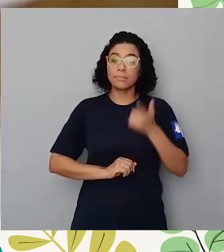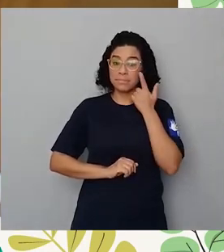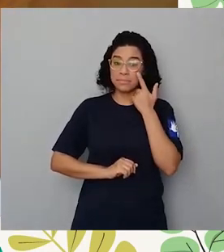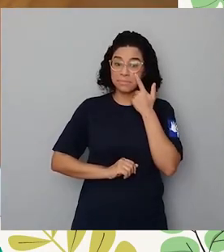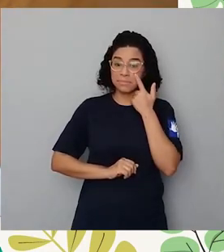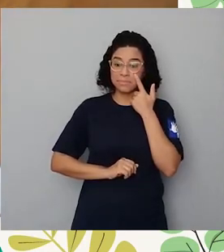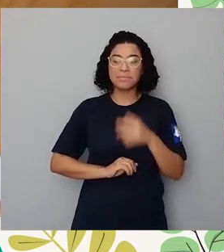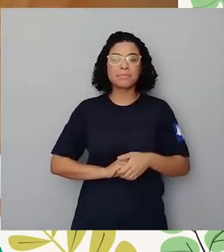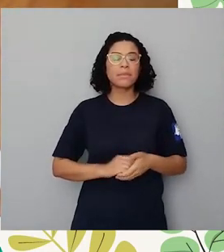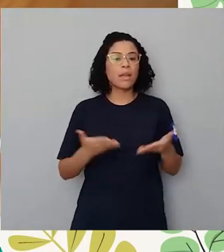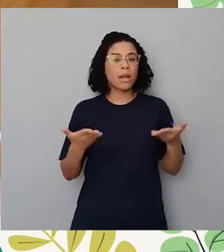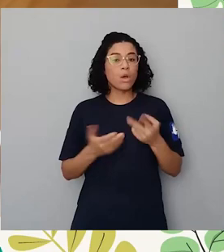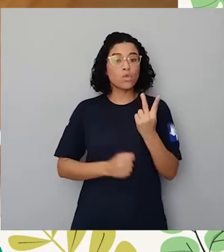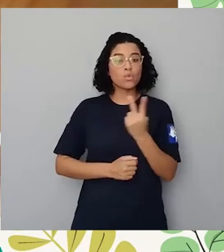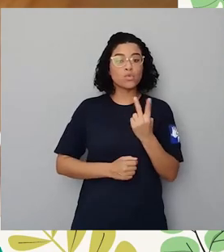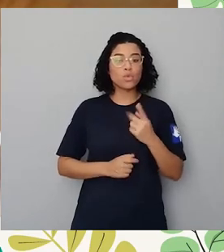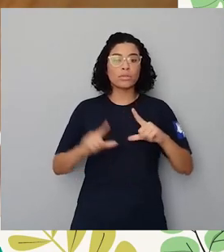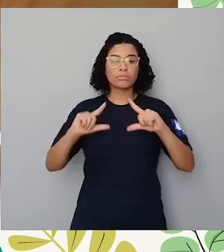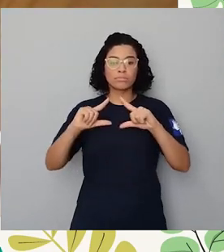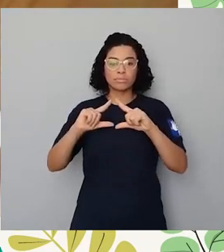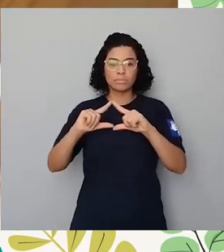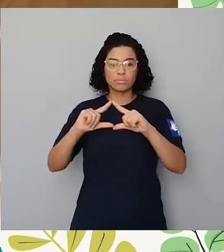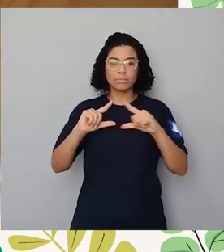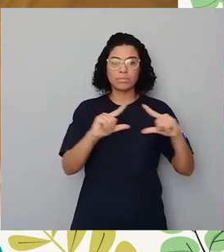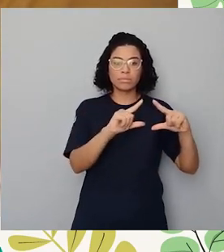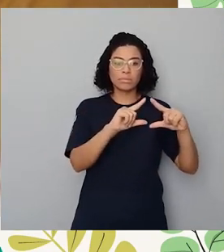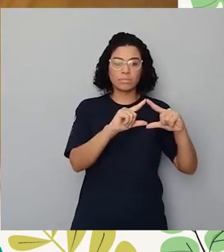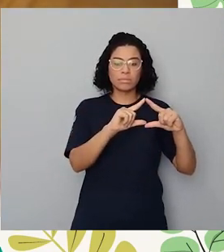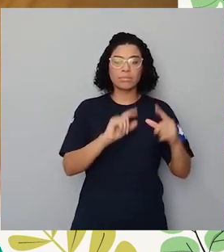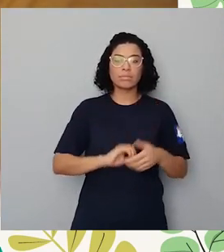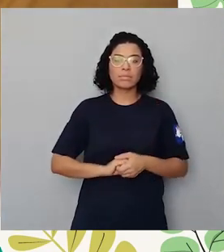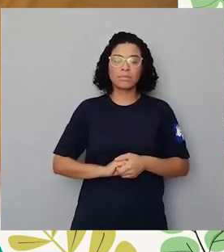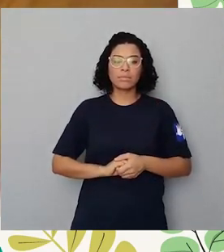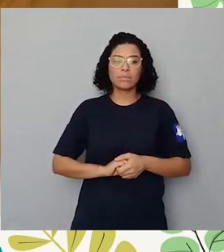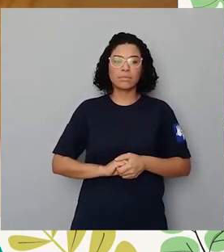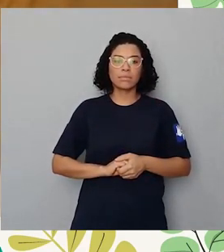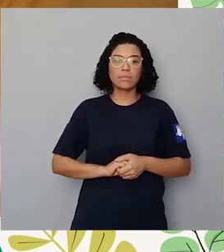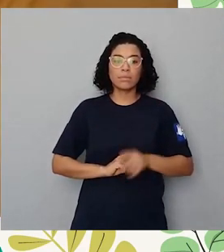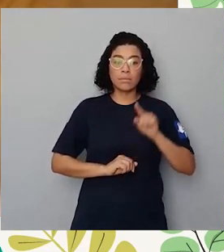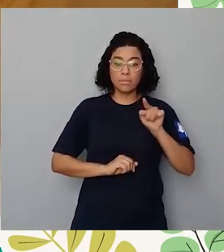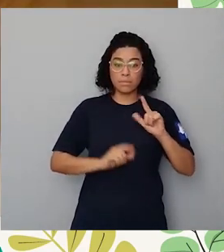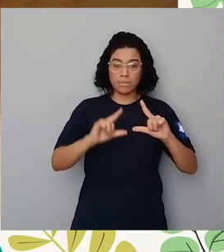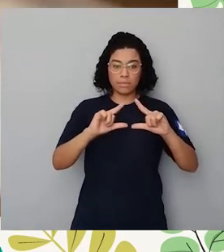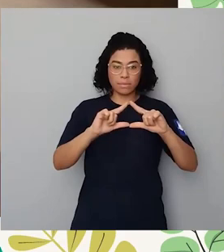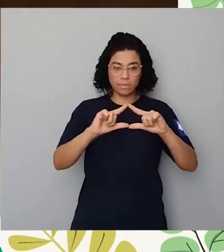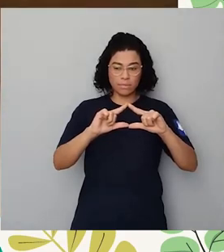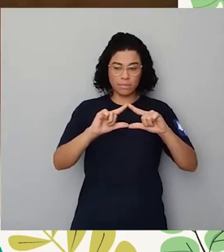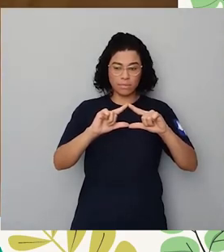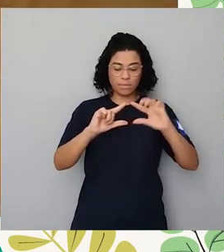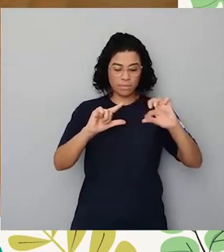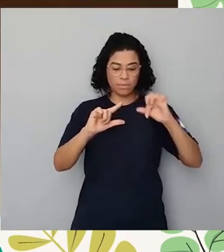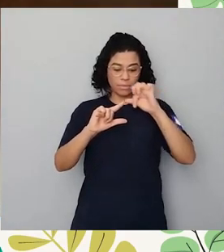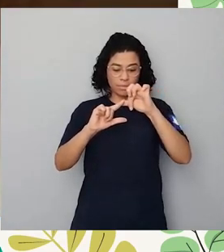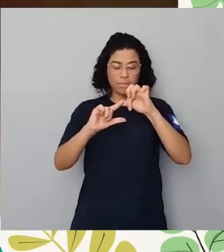Viram aqui? Agora nós temos dois triângulos. Vou deixar esse aqui no cantinho. Esse aqui nós vamos dobrá-lo ao